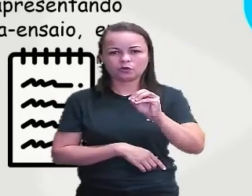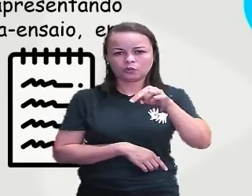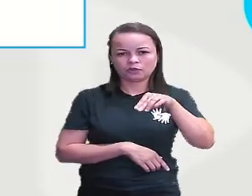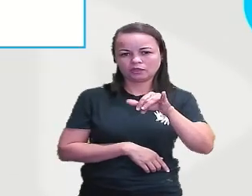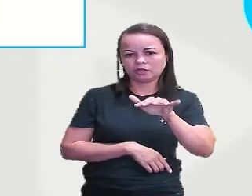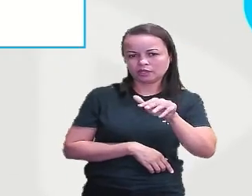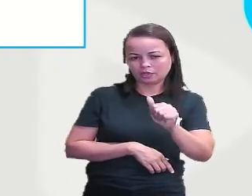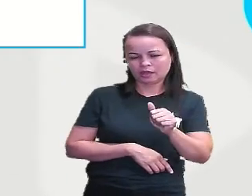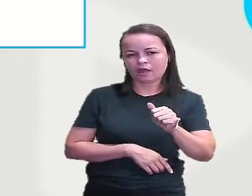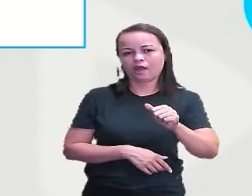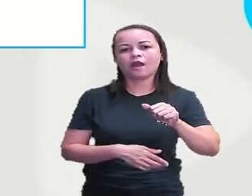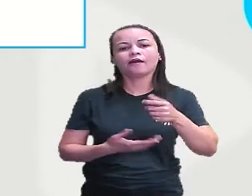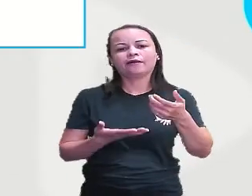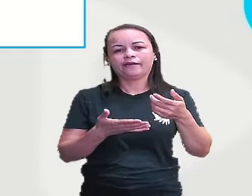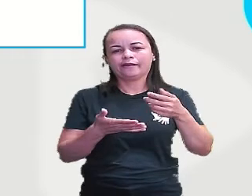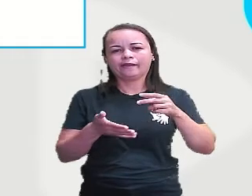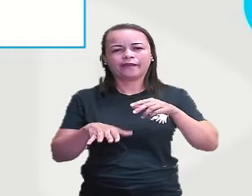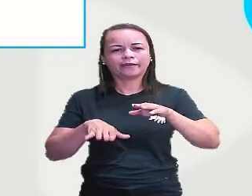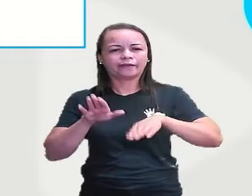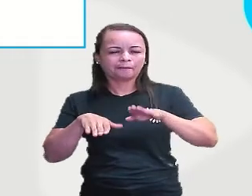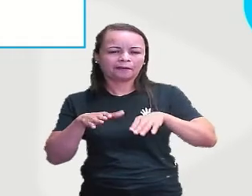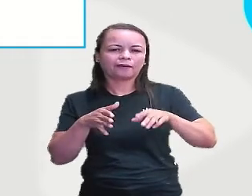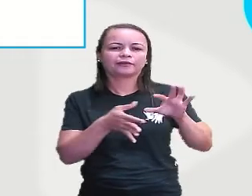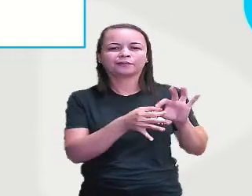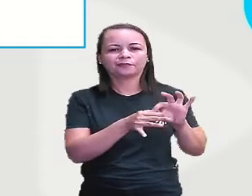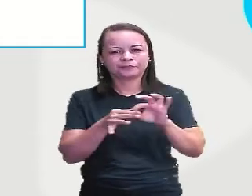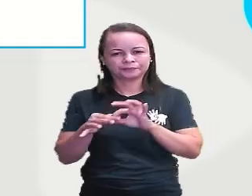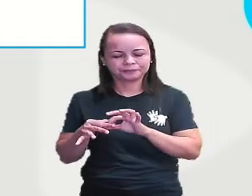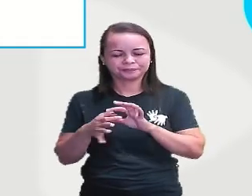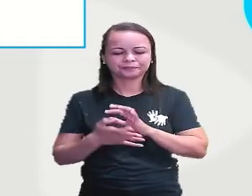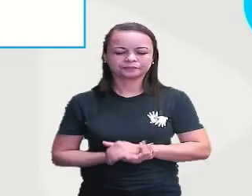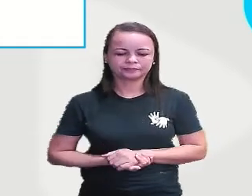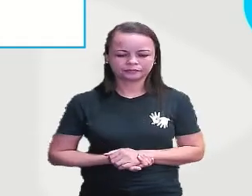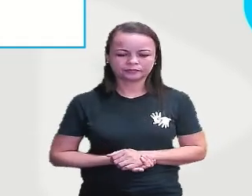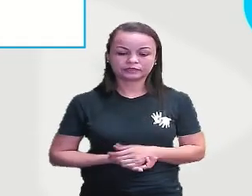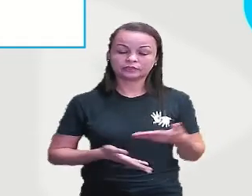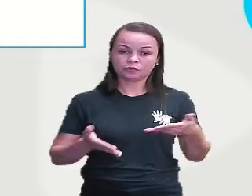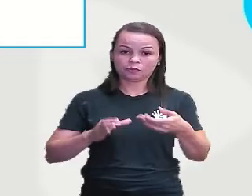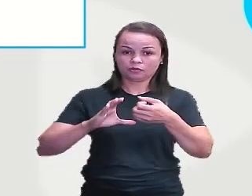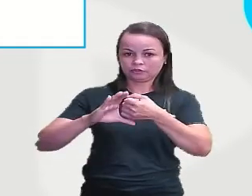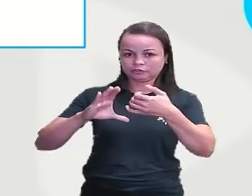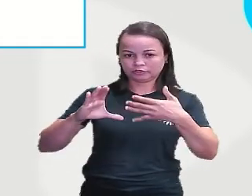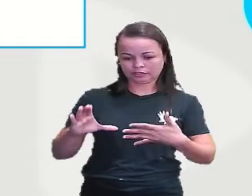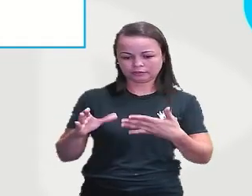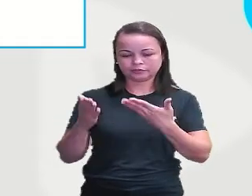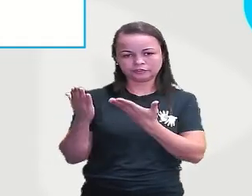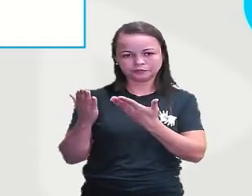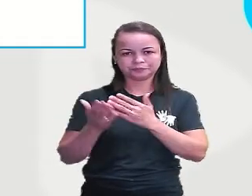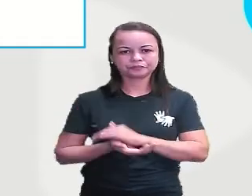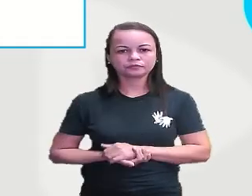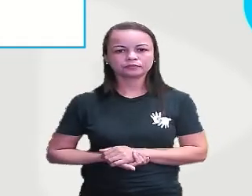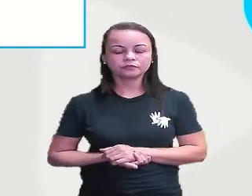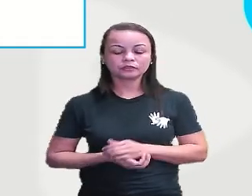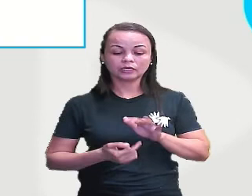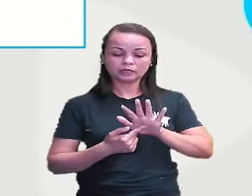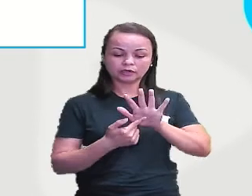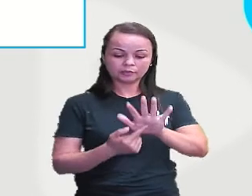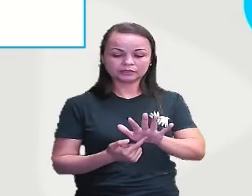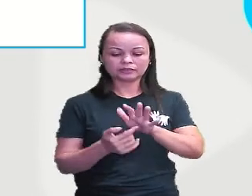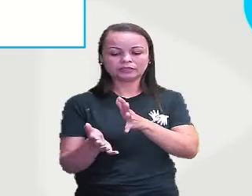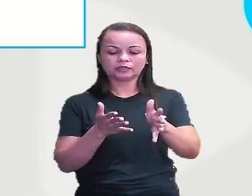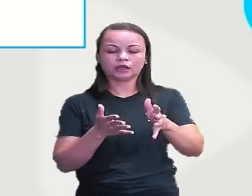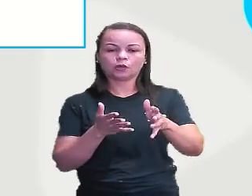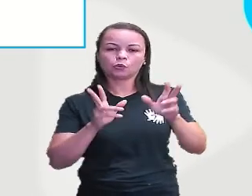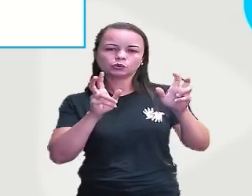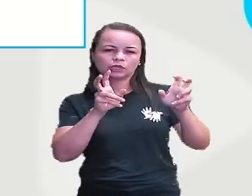contexto. Então vamos para as características, né, das crônicas. Então elas apresentam temas da